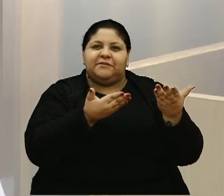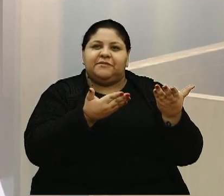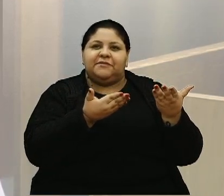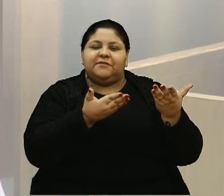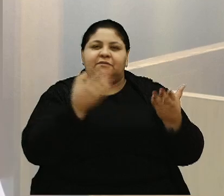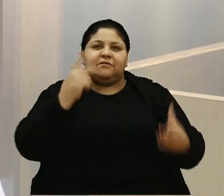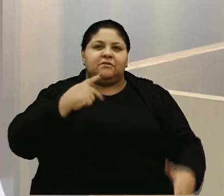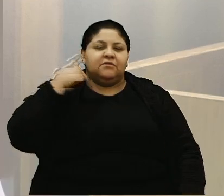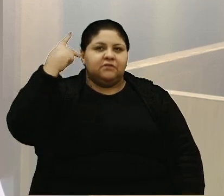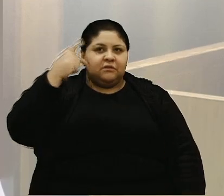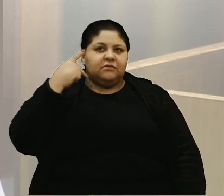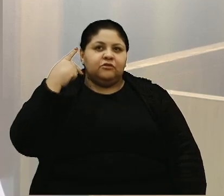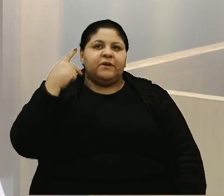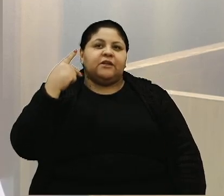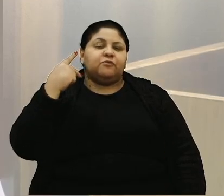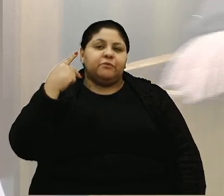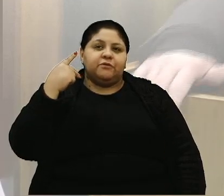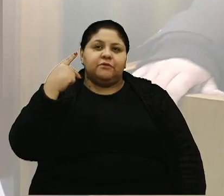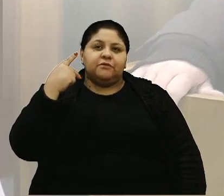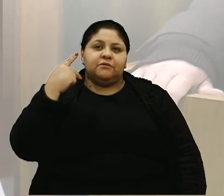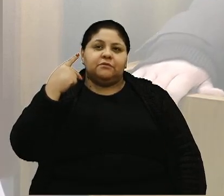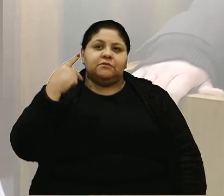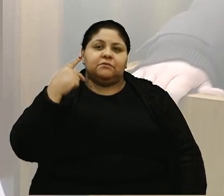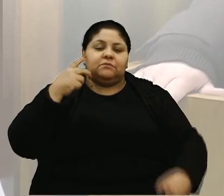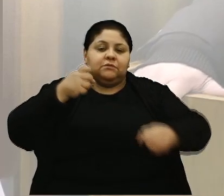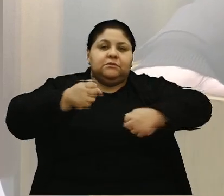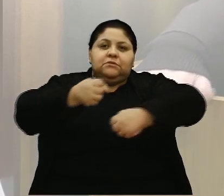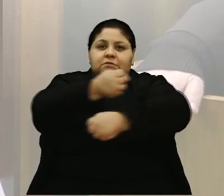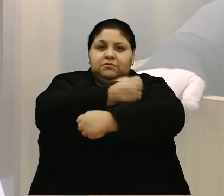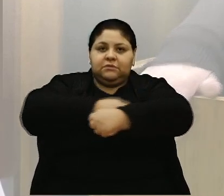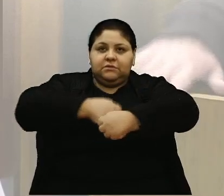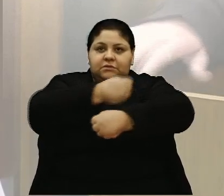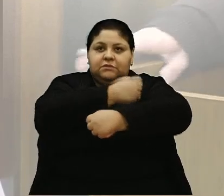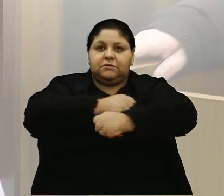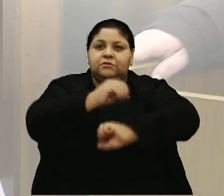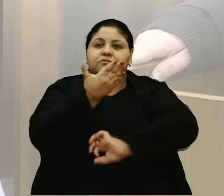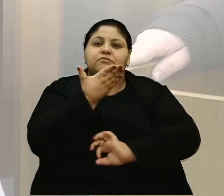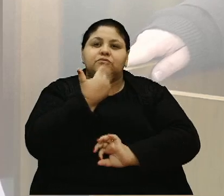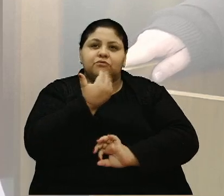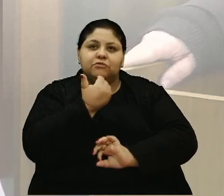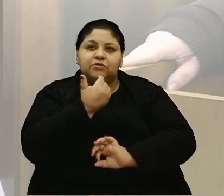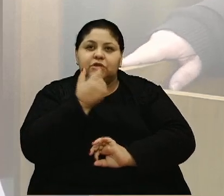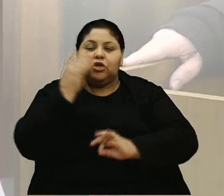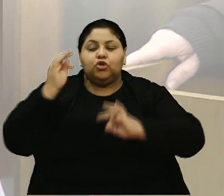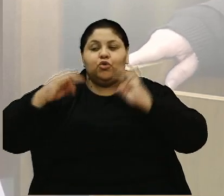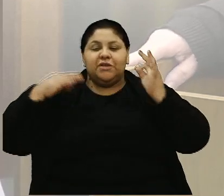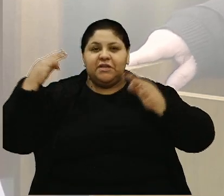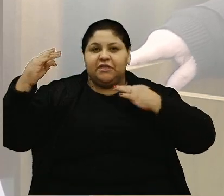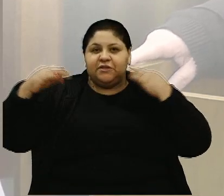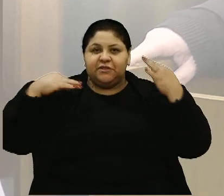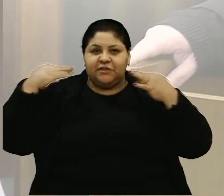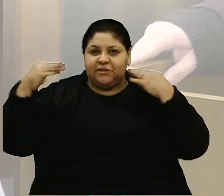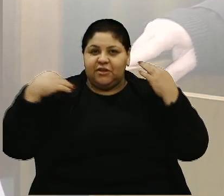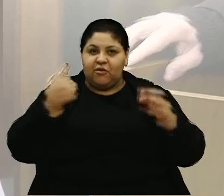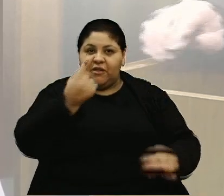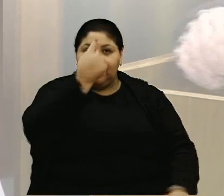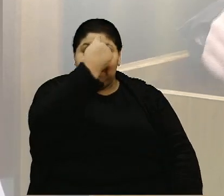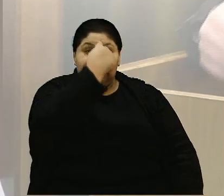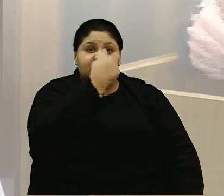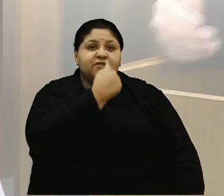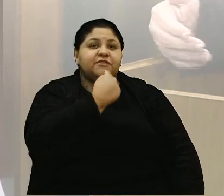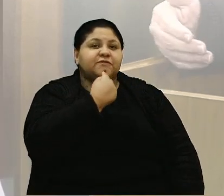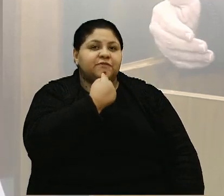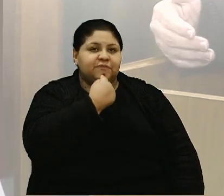vereador Felipe, na questão da gastronomia, culinária, turismo e a identificação